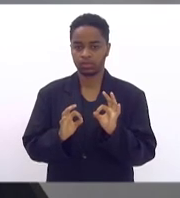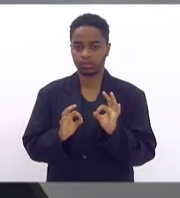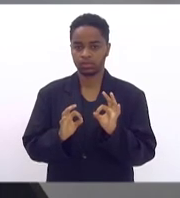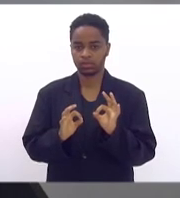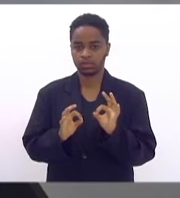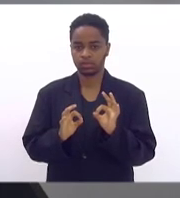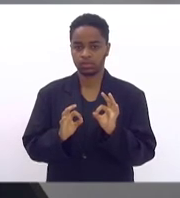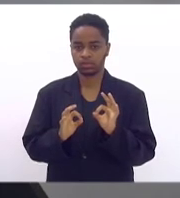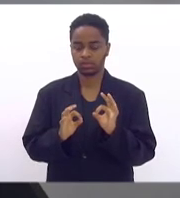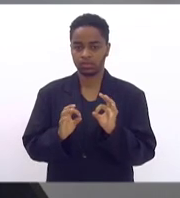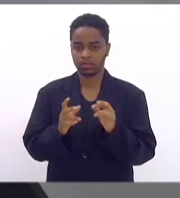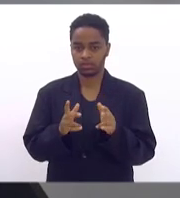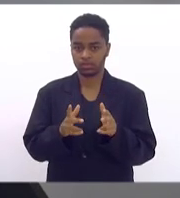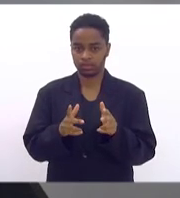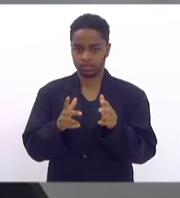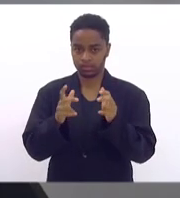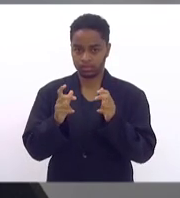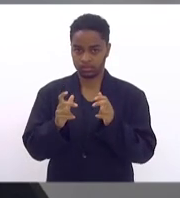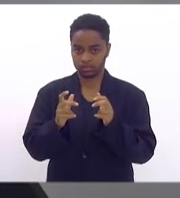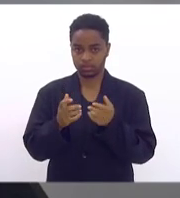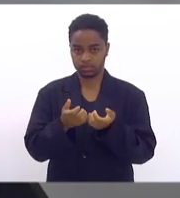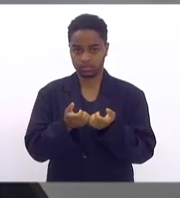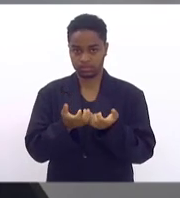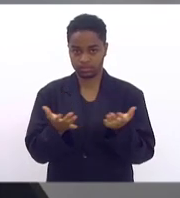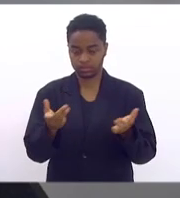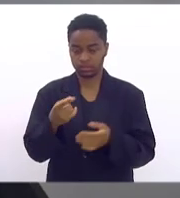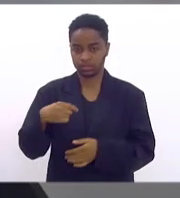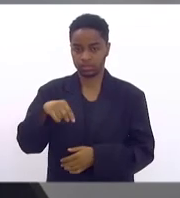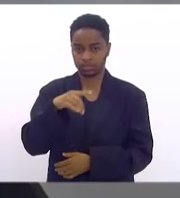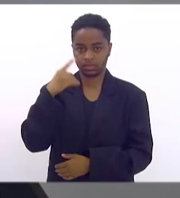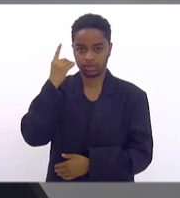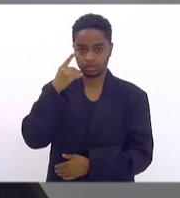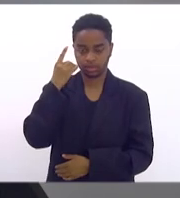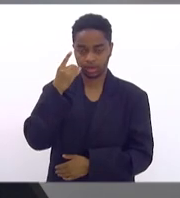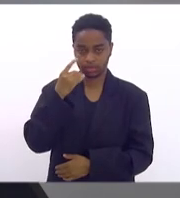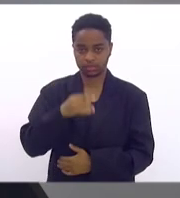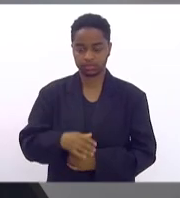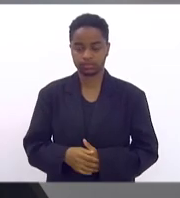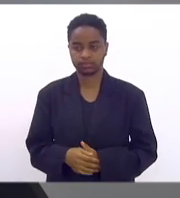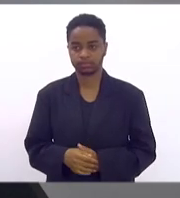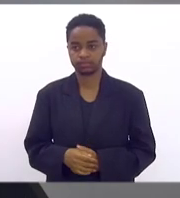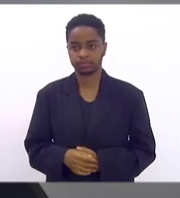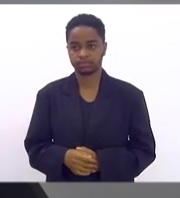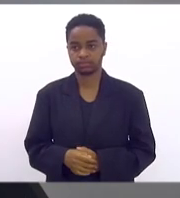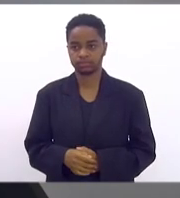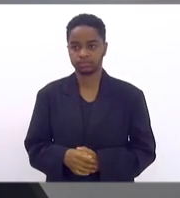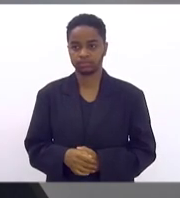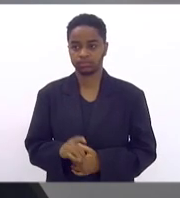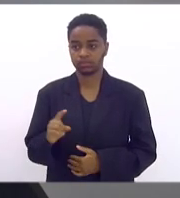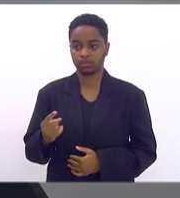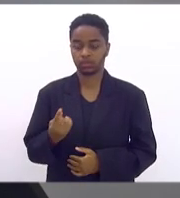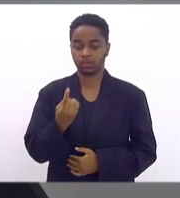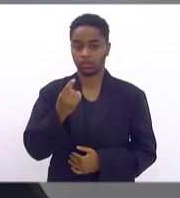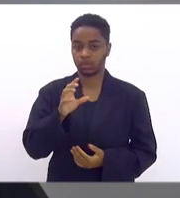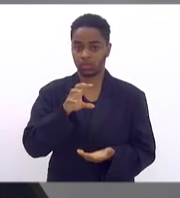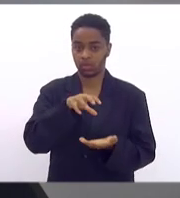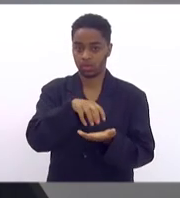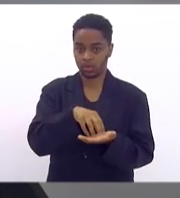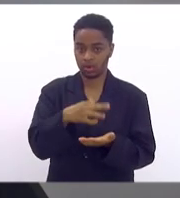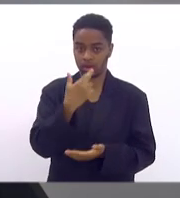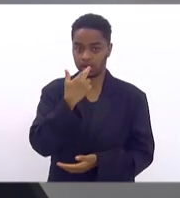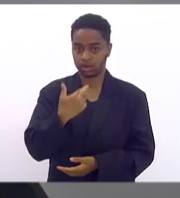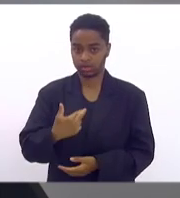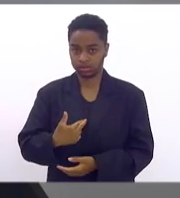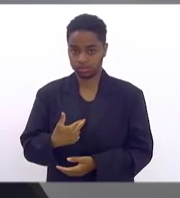uma observação para os deputados e deputadas dessa CPI, o único órgão que nos respondeu de